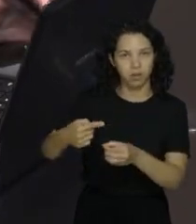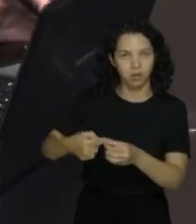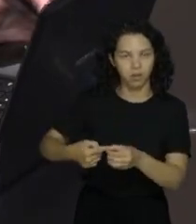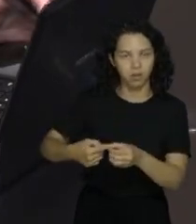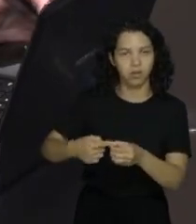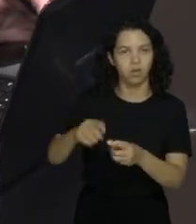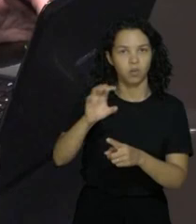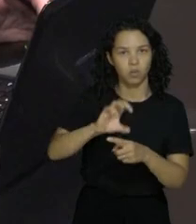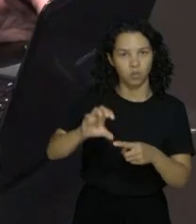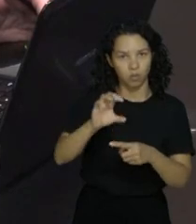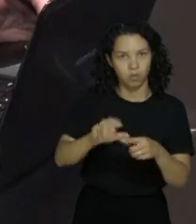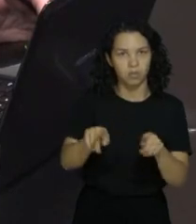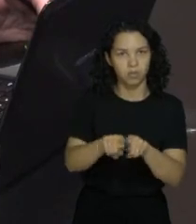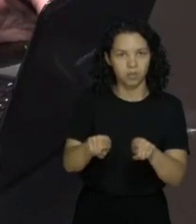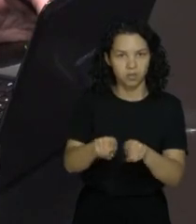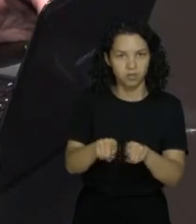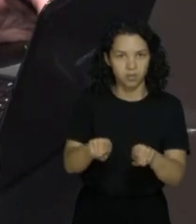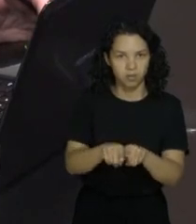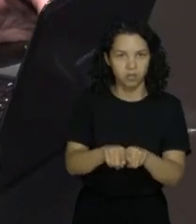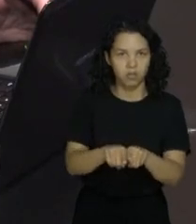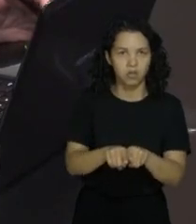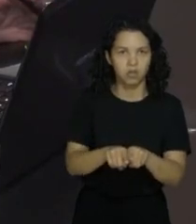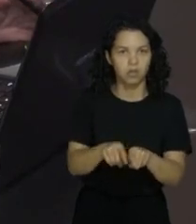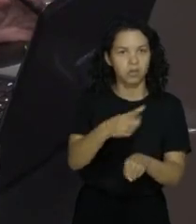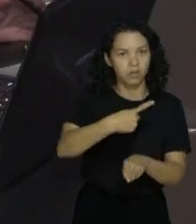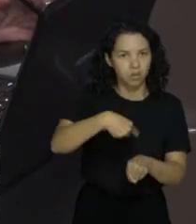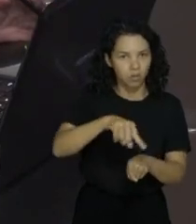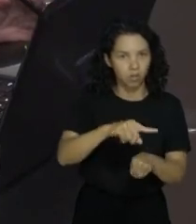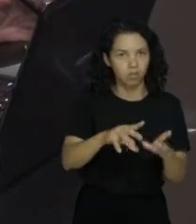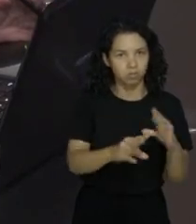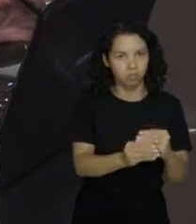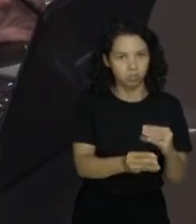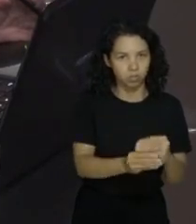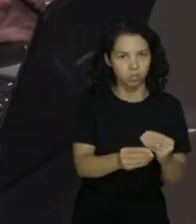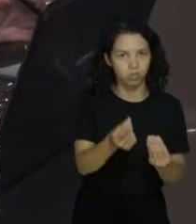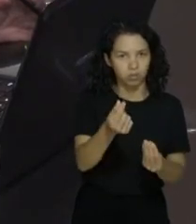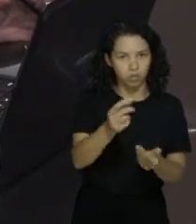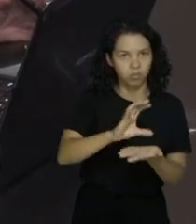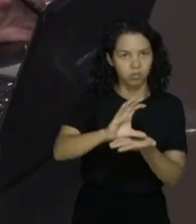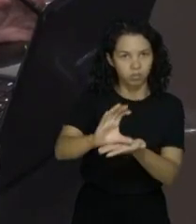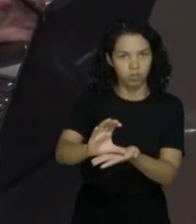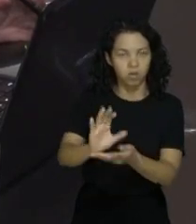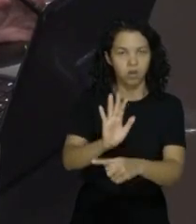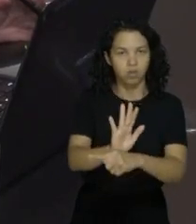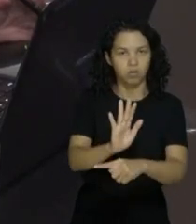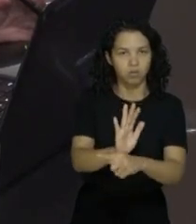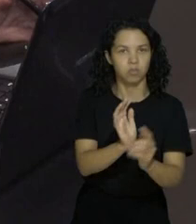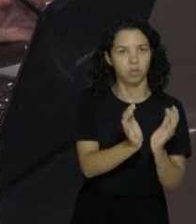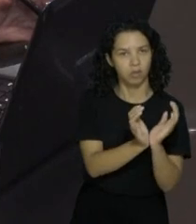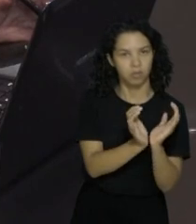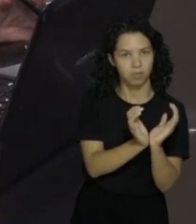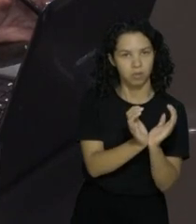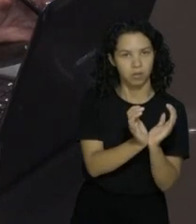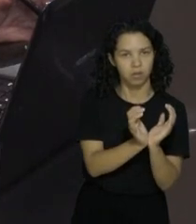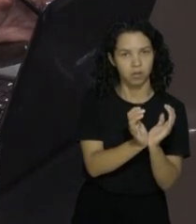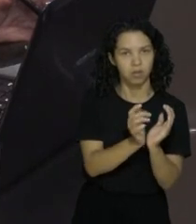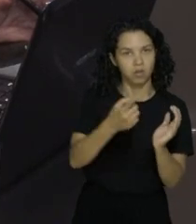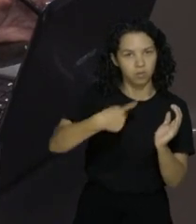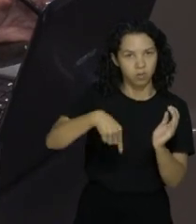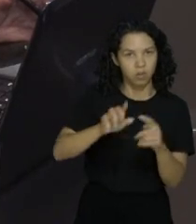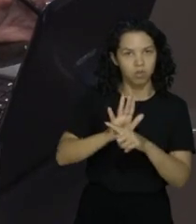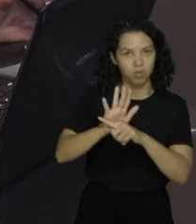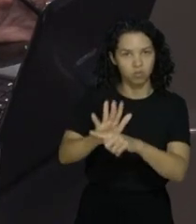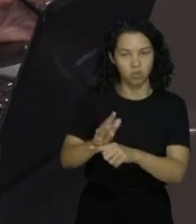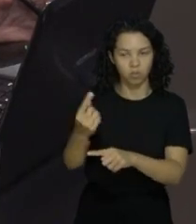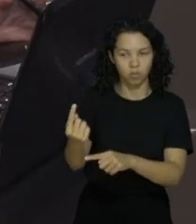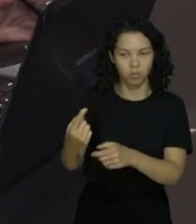das emendas Julho a gente colabora com as Rapaz você ajudando numa cidade com o pai Luciano você